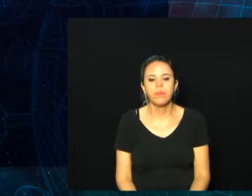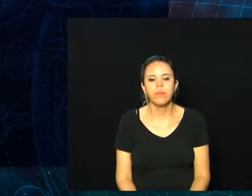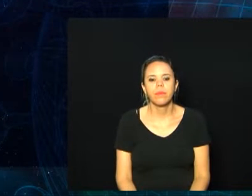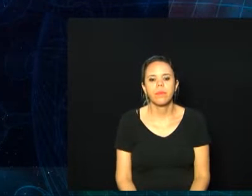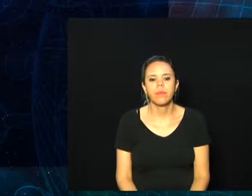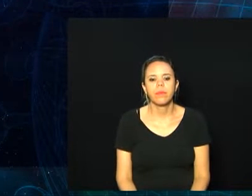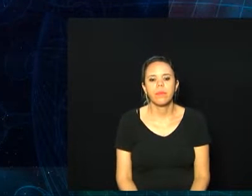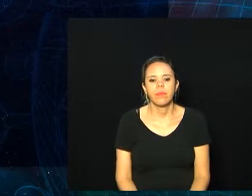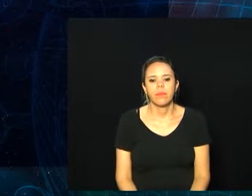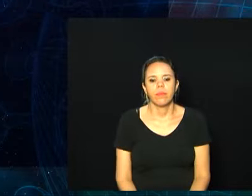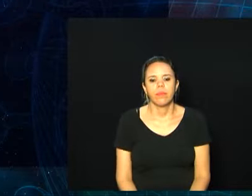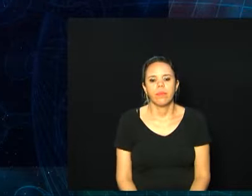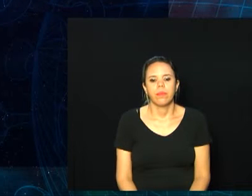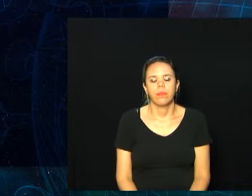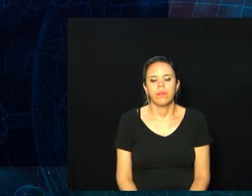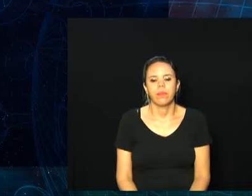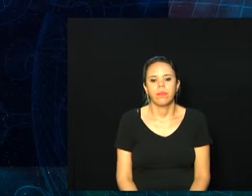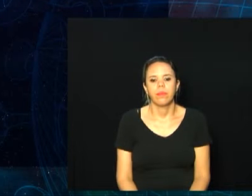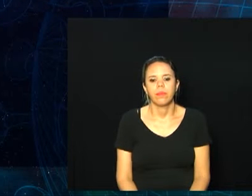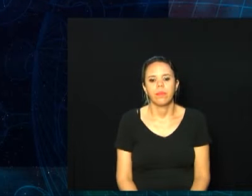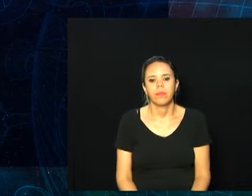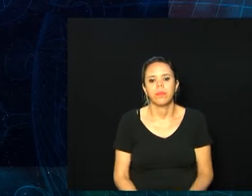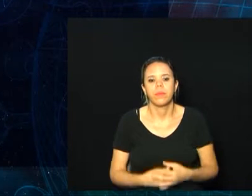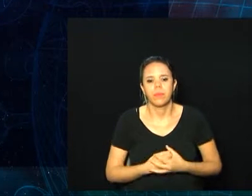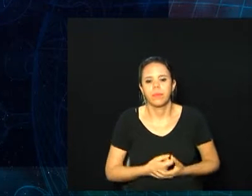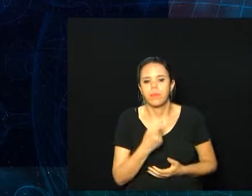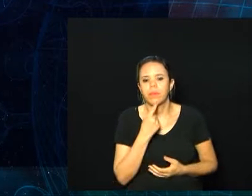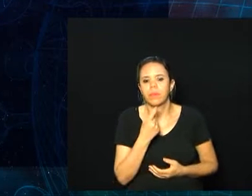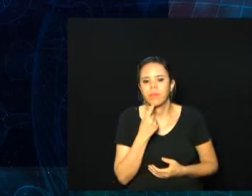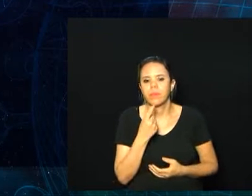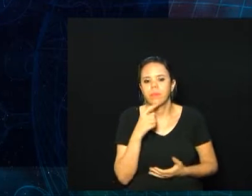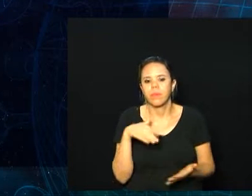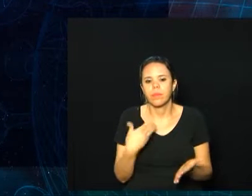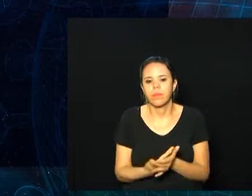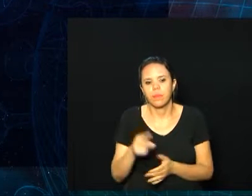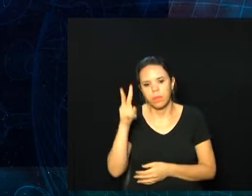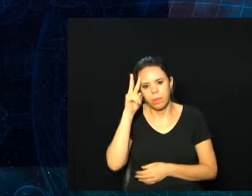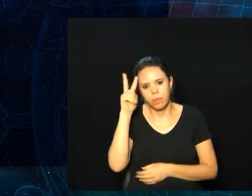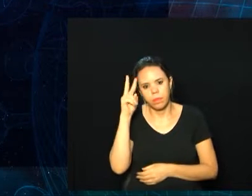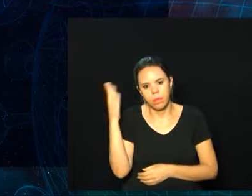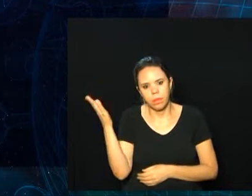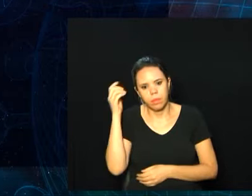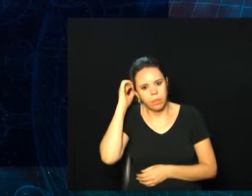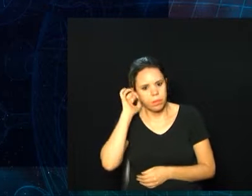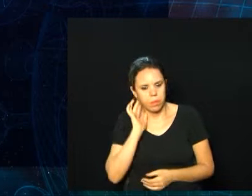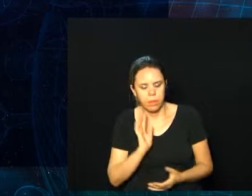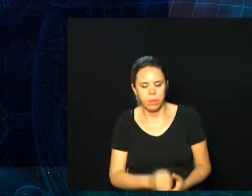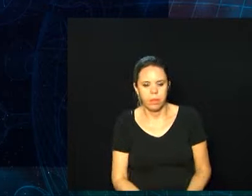11.392 mortes confirmadas devido à Covid-19. E Campinas, até essa segunda-feira, somava